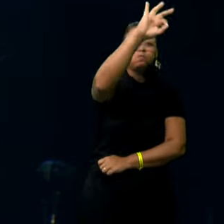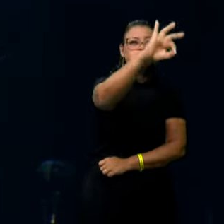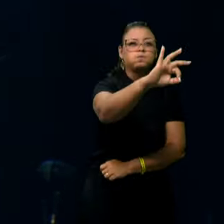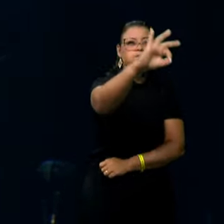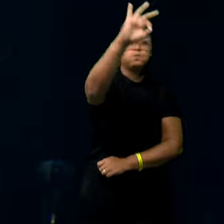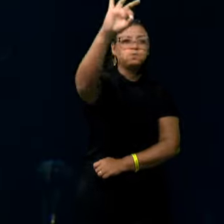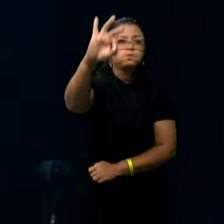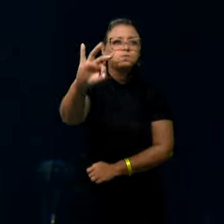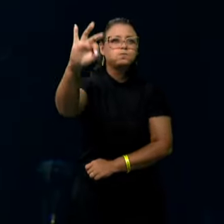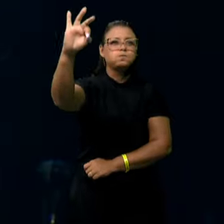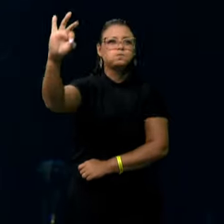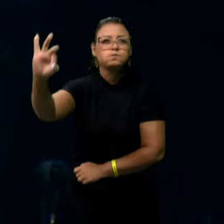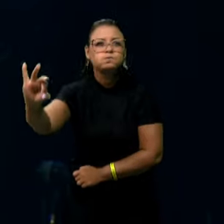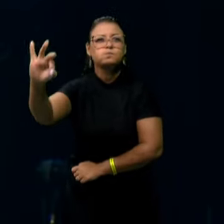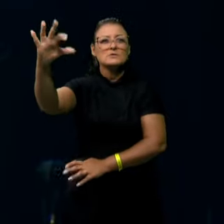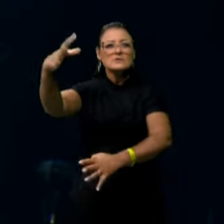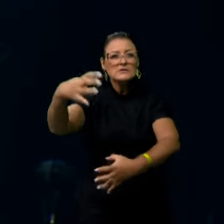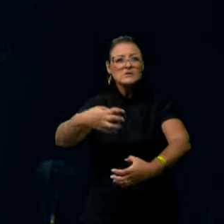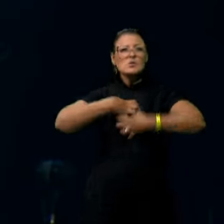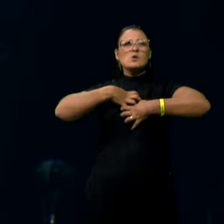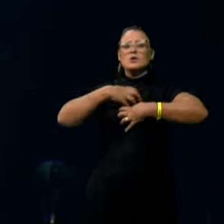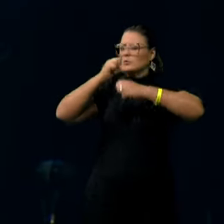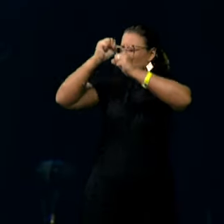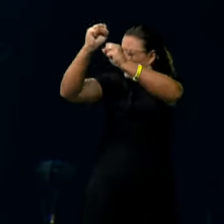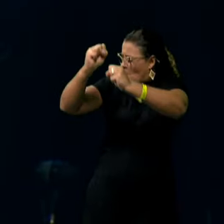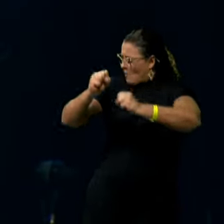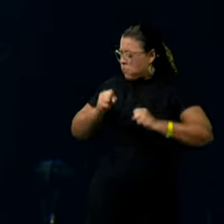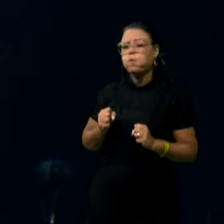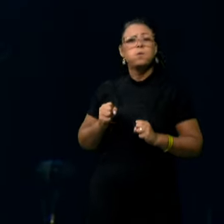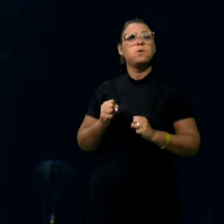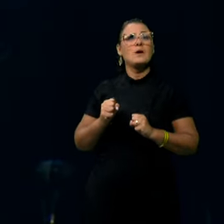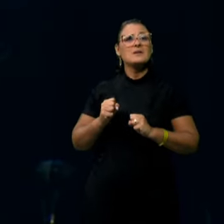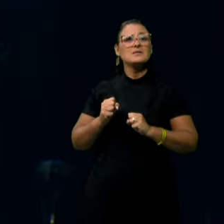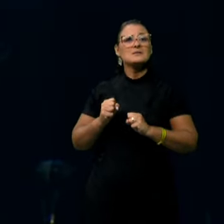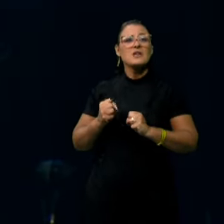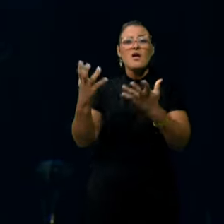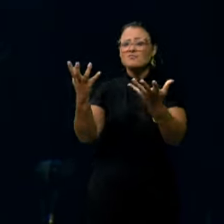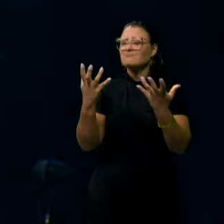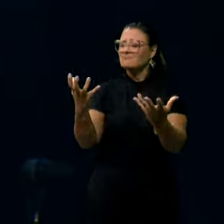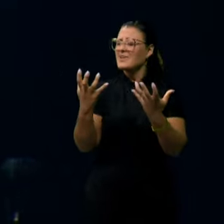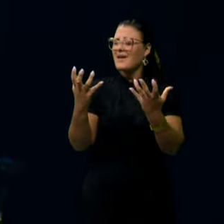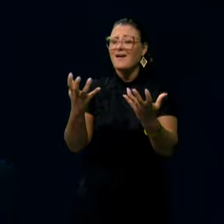na tua vida e muito de você você arrastado por um clamor